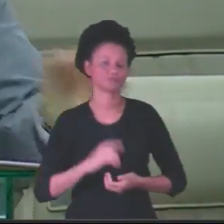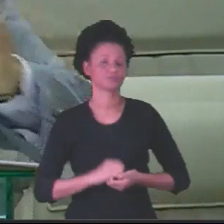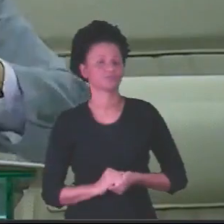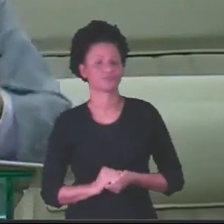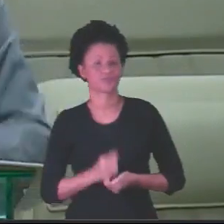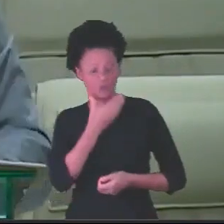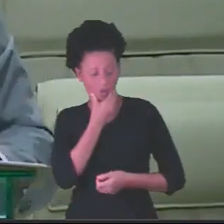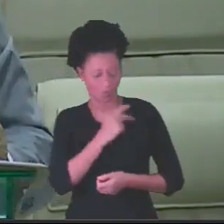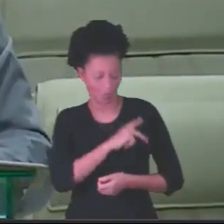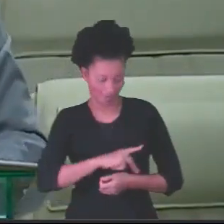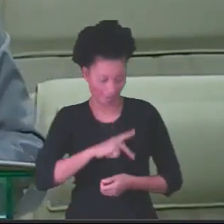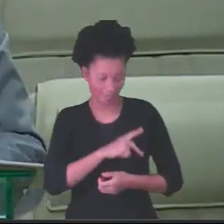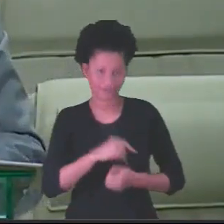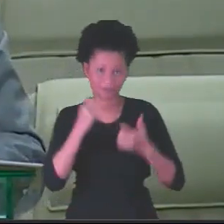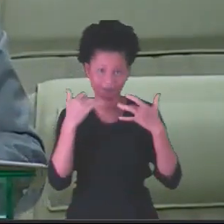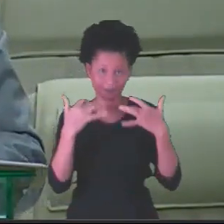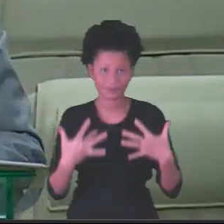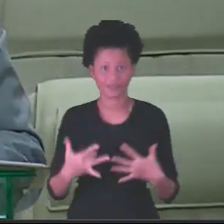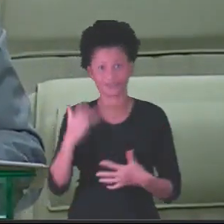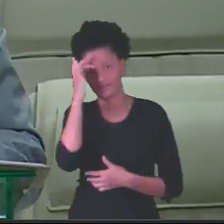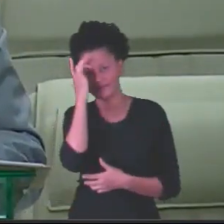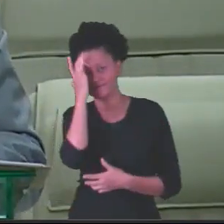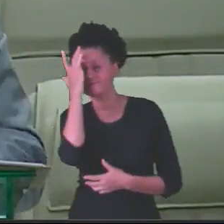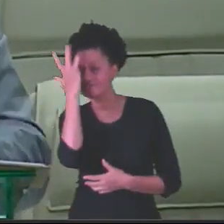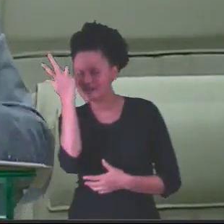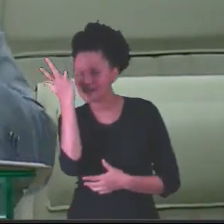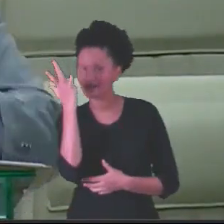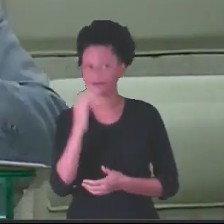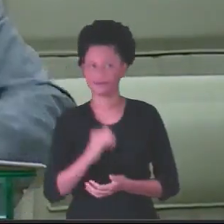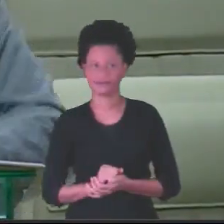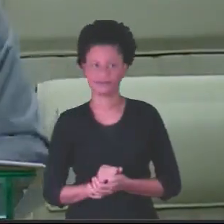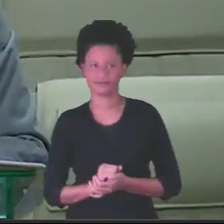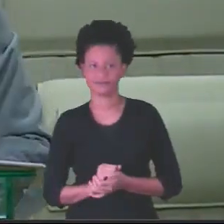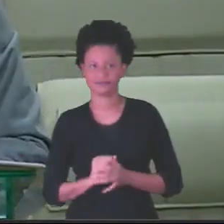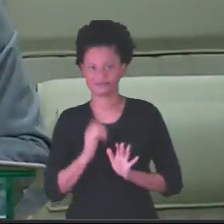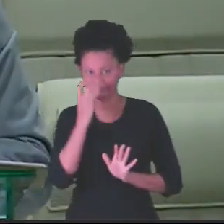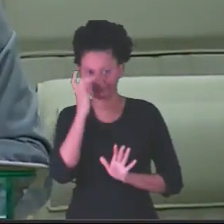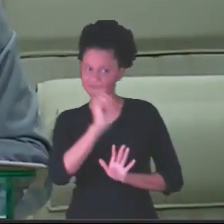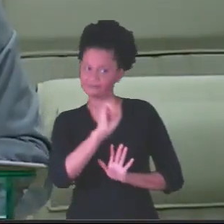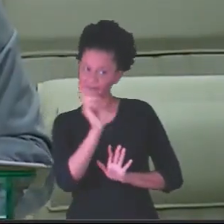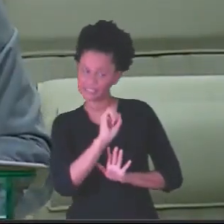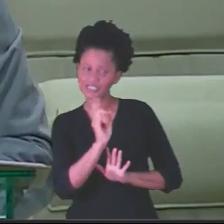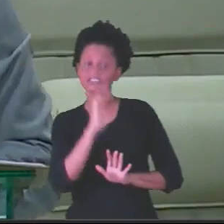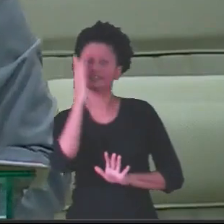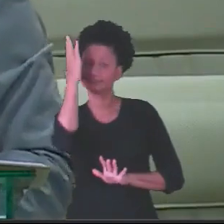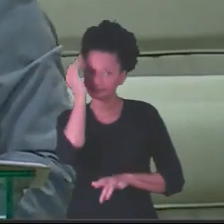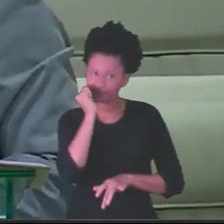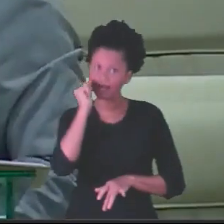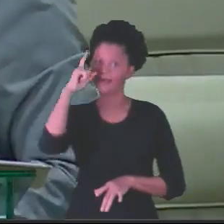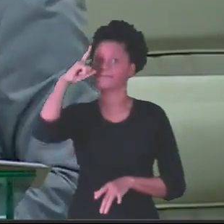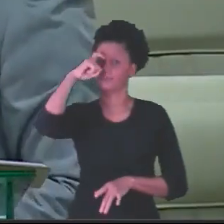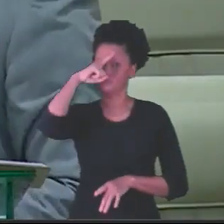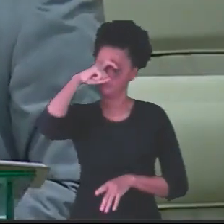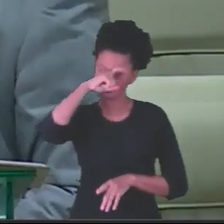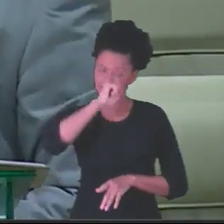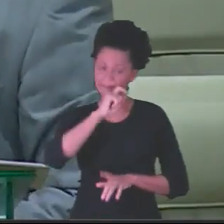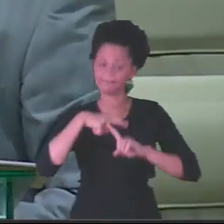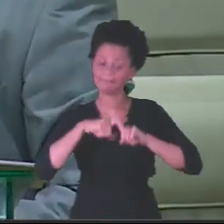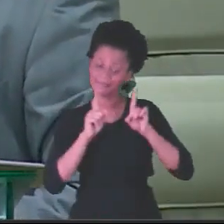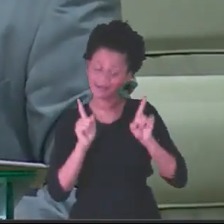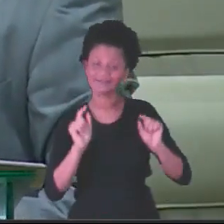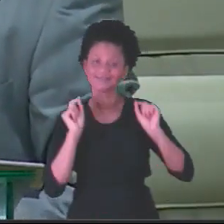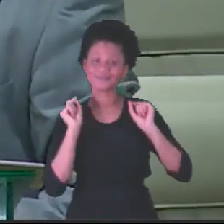o paulo tá dizendo que é fácil e como tá tirando a dificuldade da vida paulo tá dizendo que a